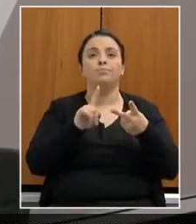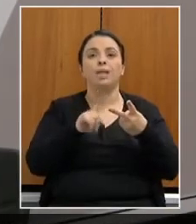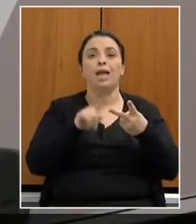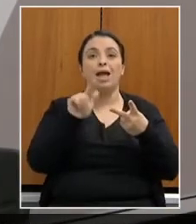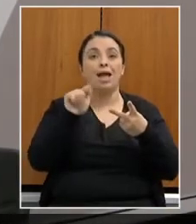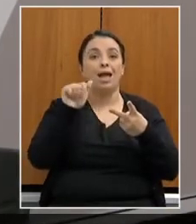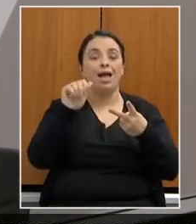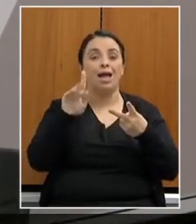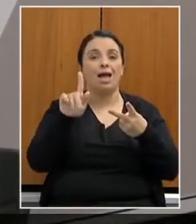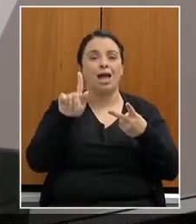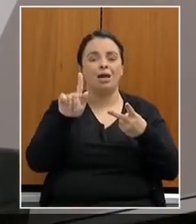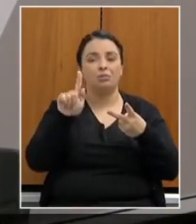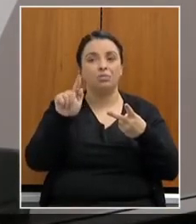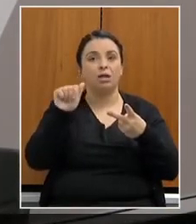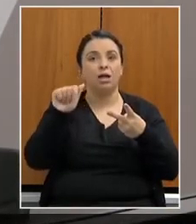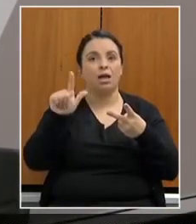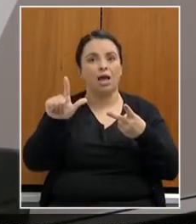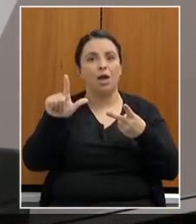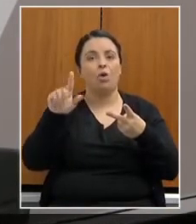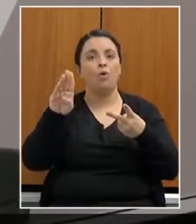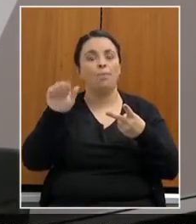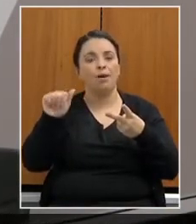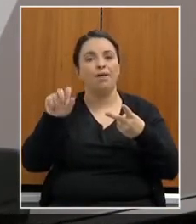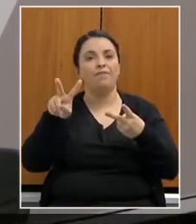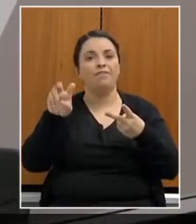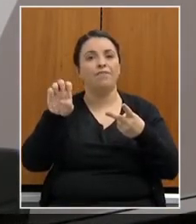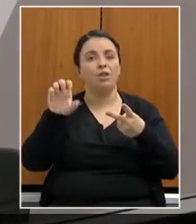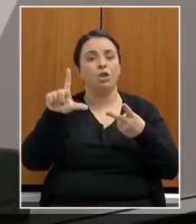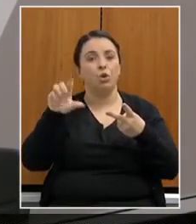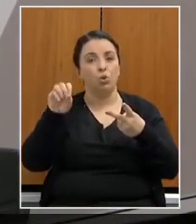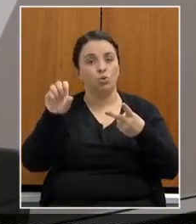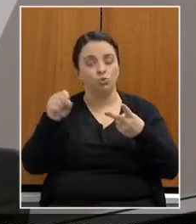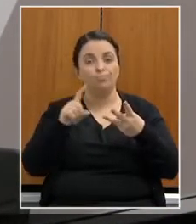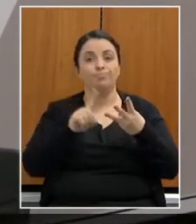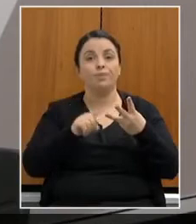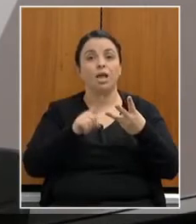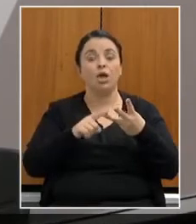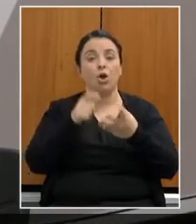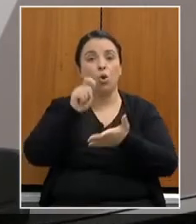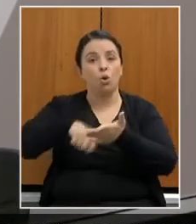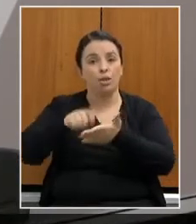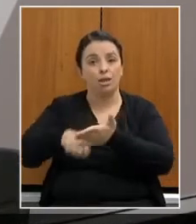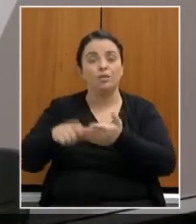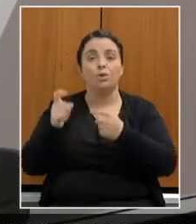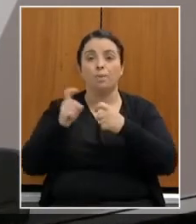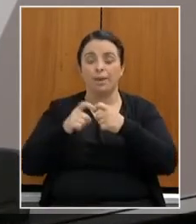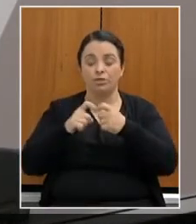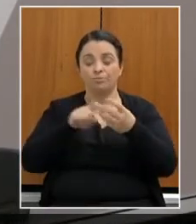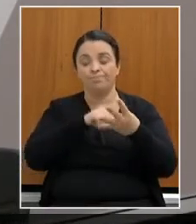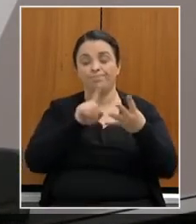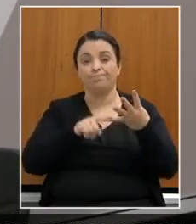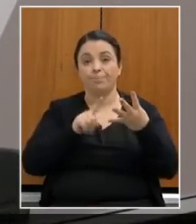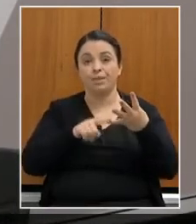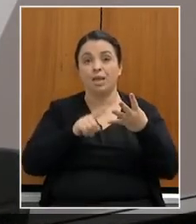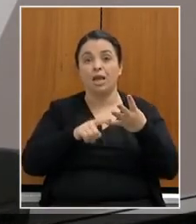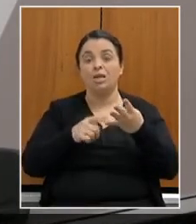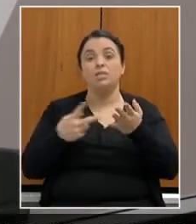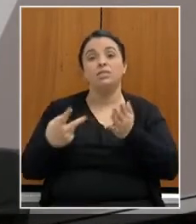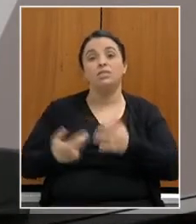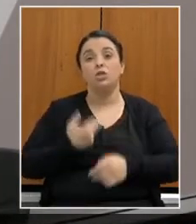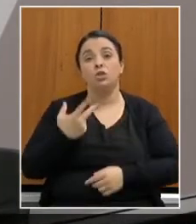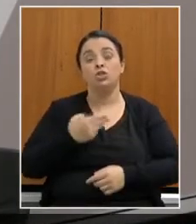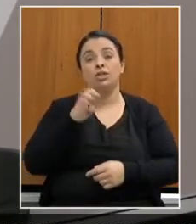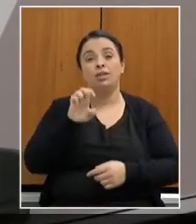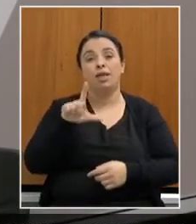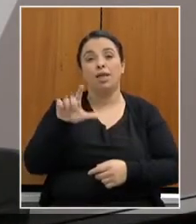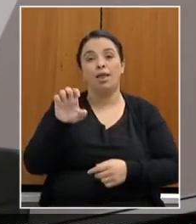convocações de médicos para a estrutura da FEMIC e a questão de cirurgias eletivas sobre a FUNED a gente até teve uma